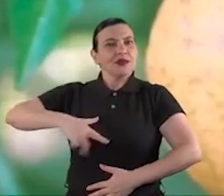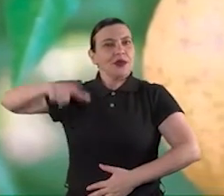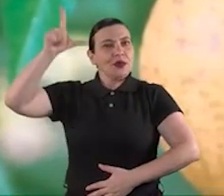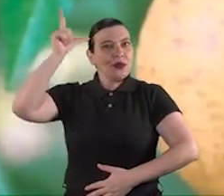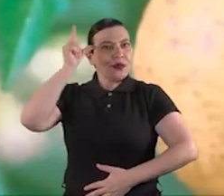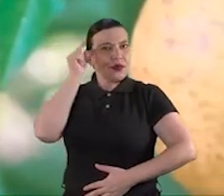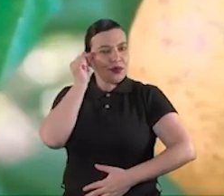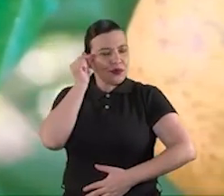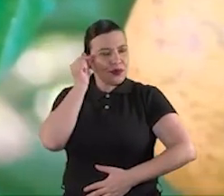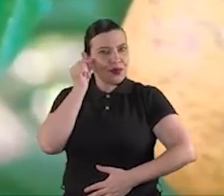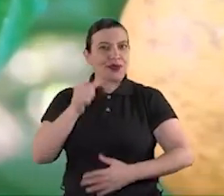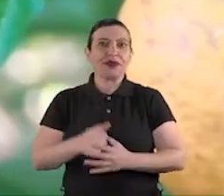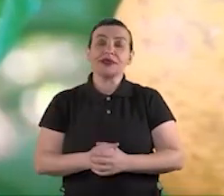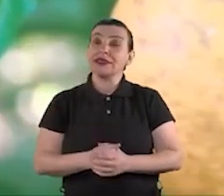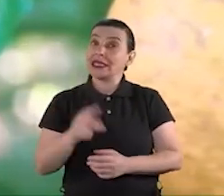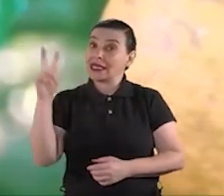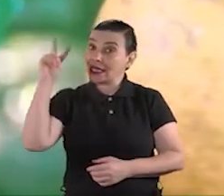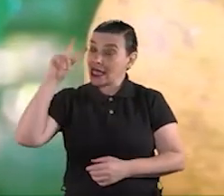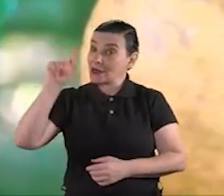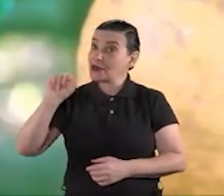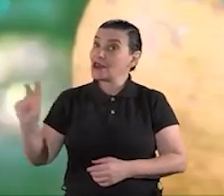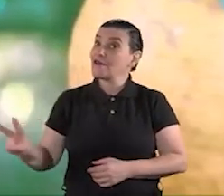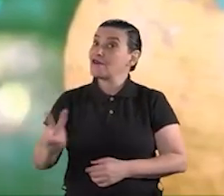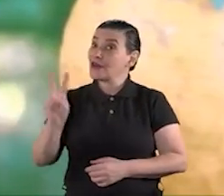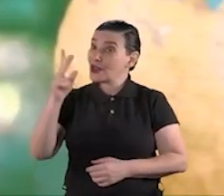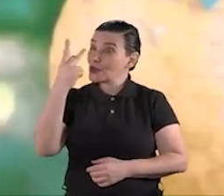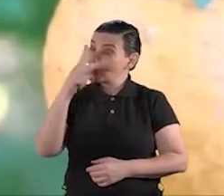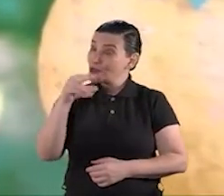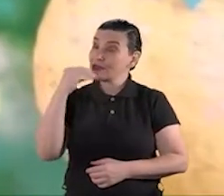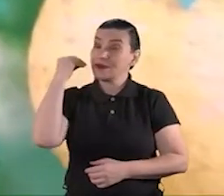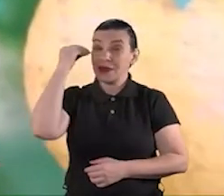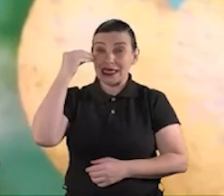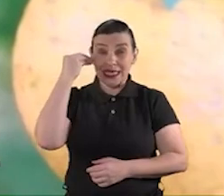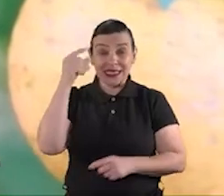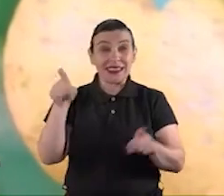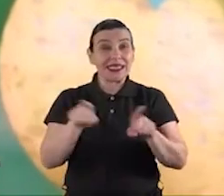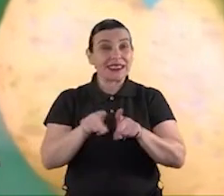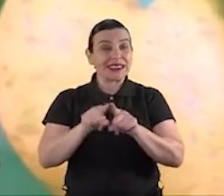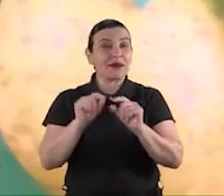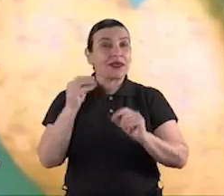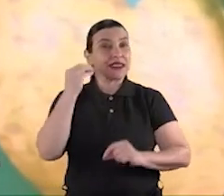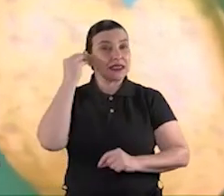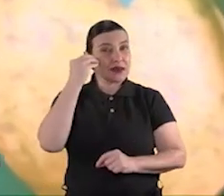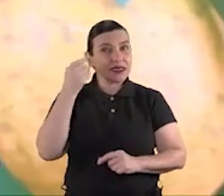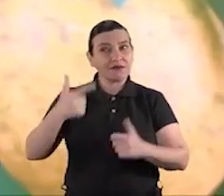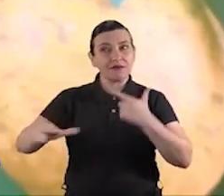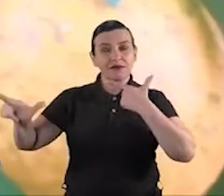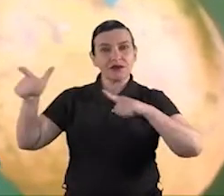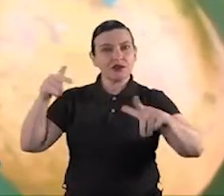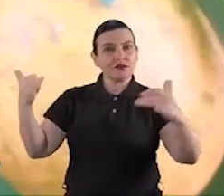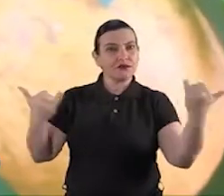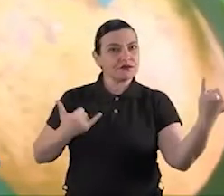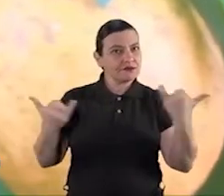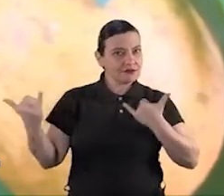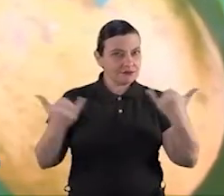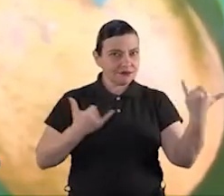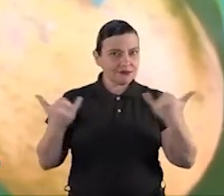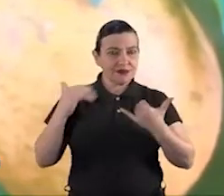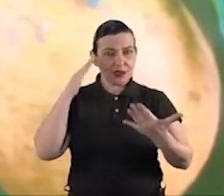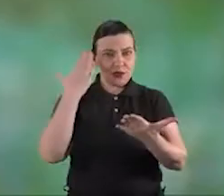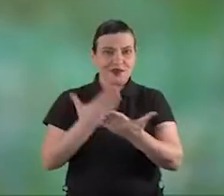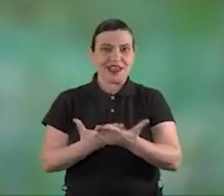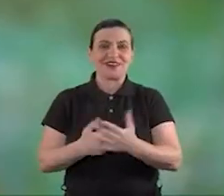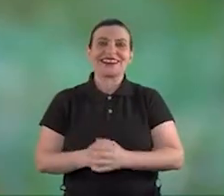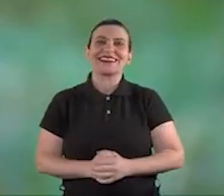alívio de forma consistente lembre-se do valor de sua própria experiência e da experiência de outras pessoas e fontes